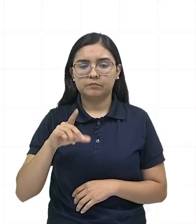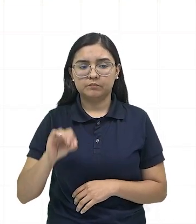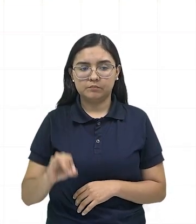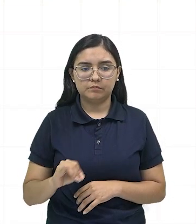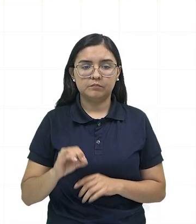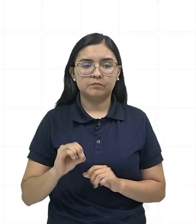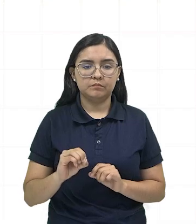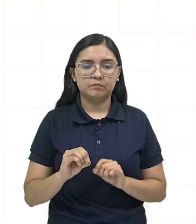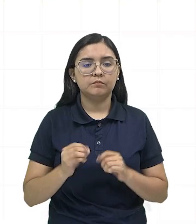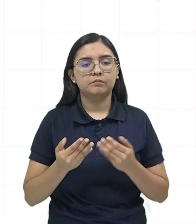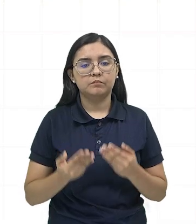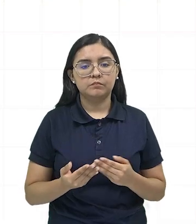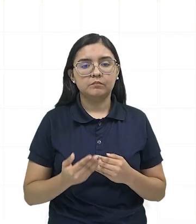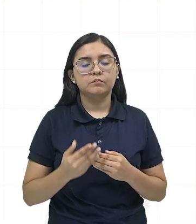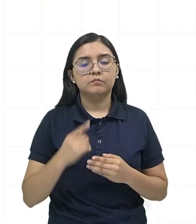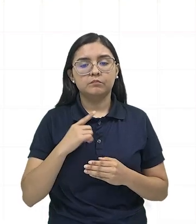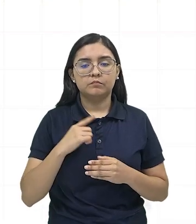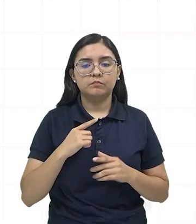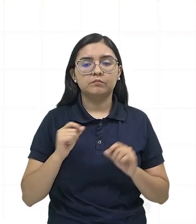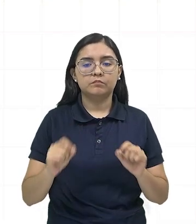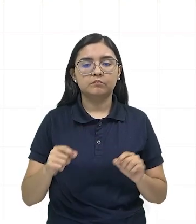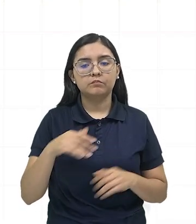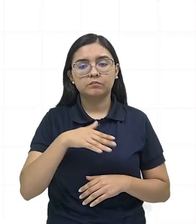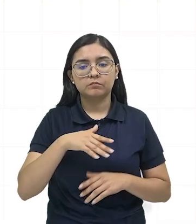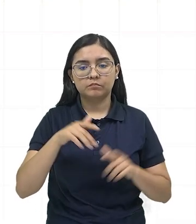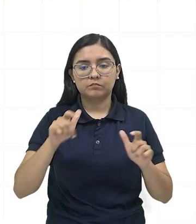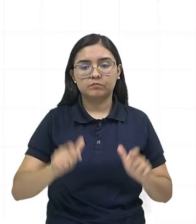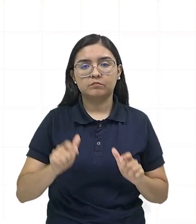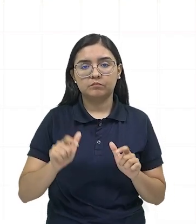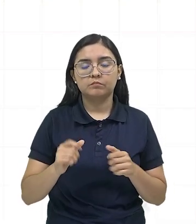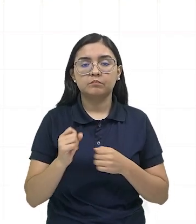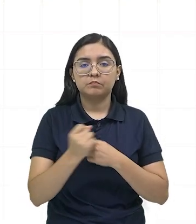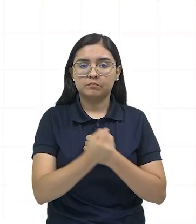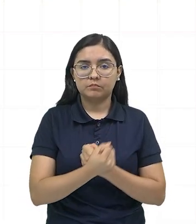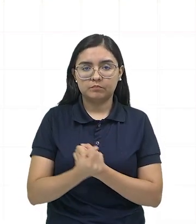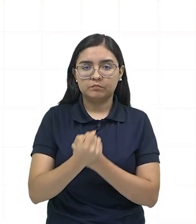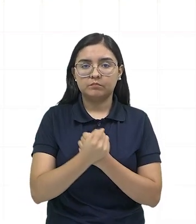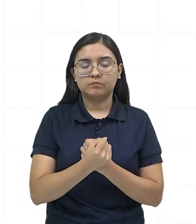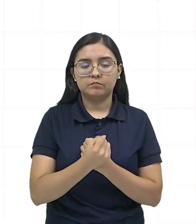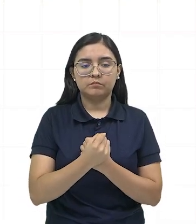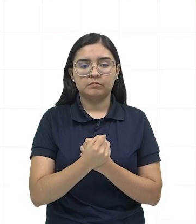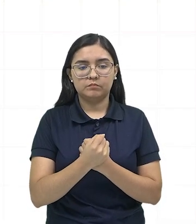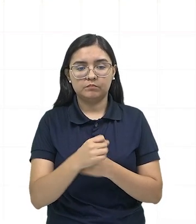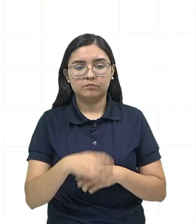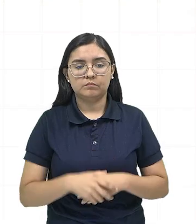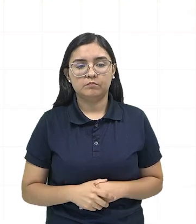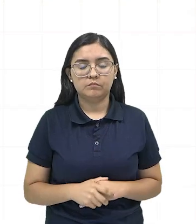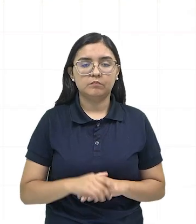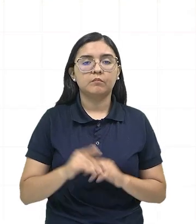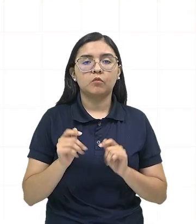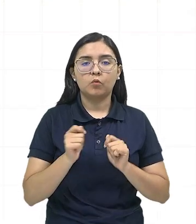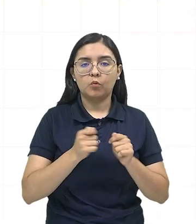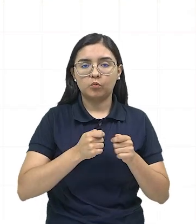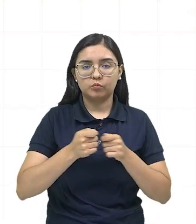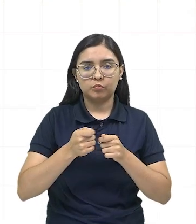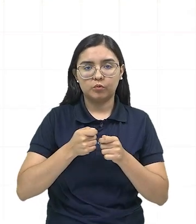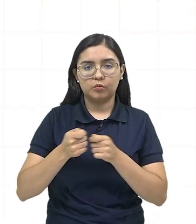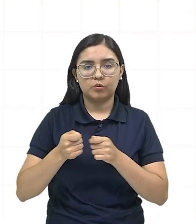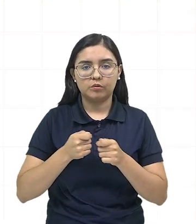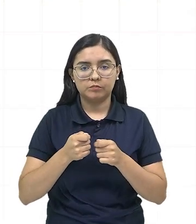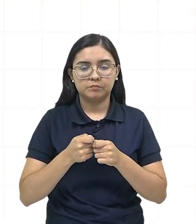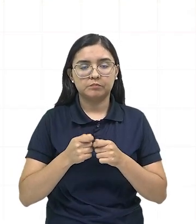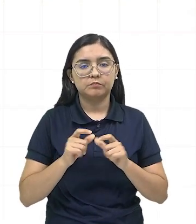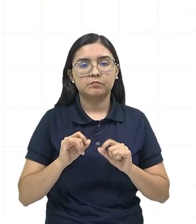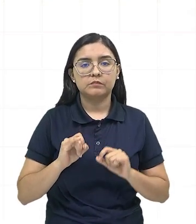suas fronteiras. Por quê? Porque ele tem que fazer a ideia da proteção, tá, gente? O uso da força é aquele controle contra